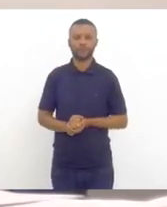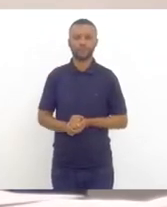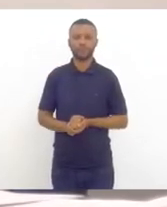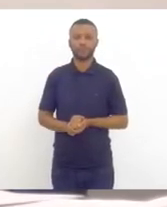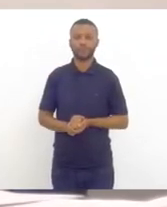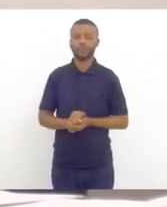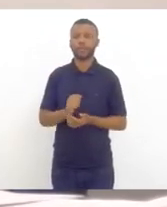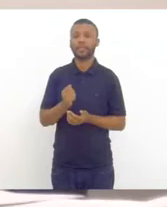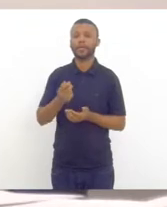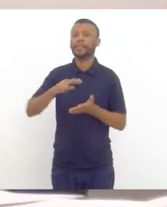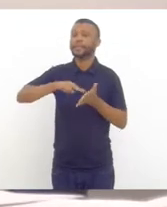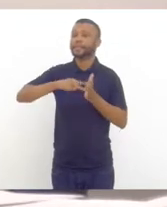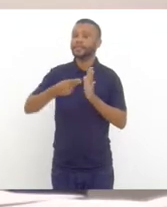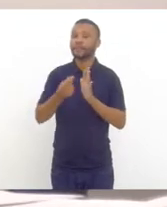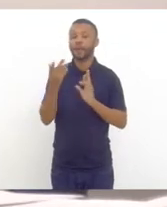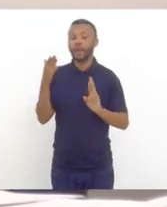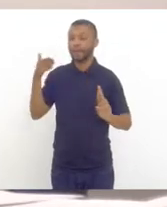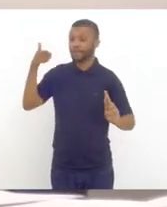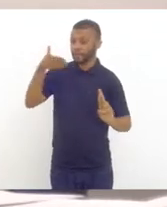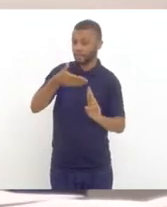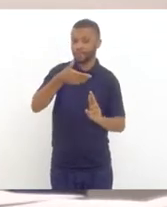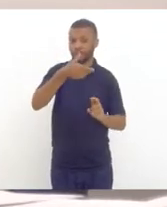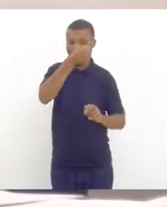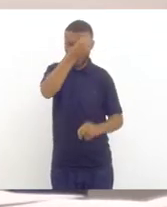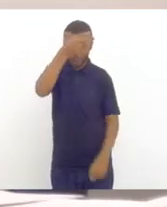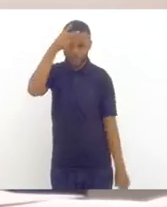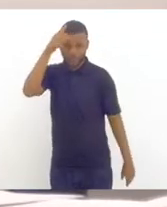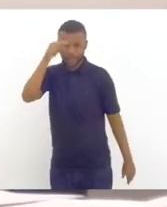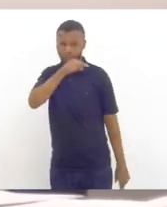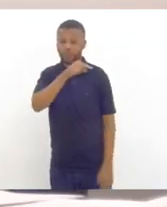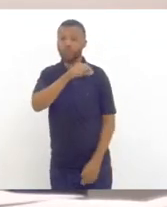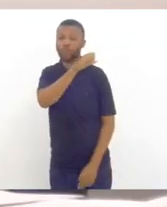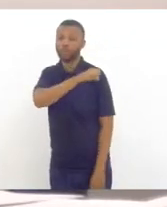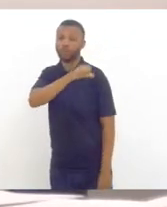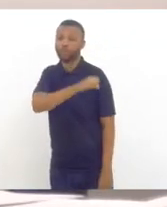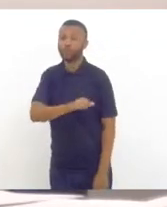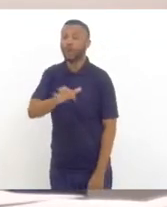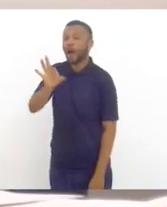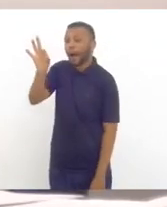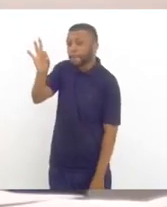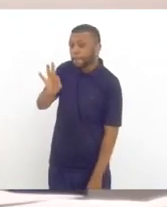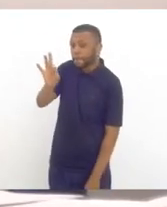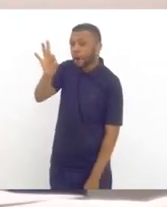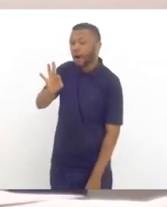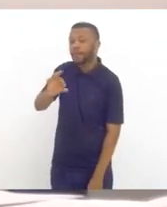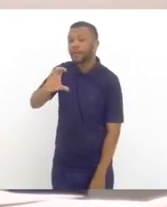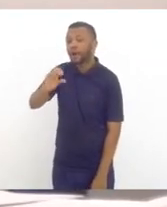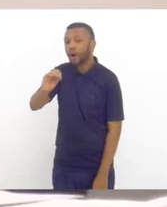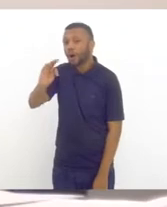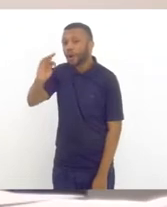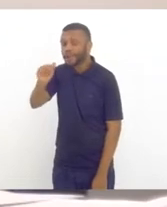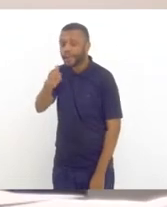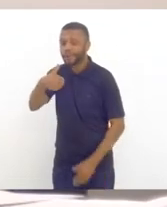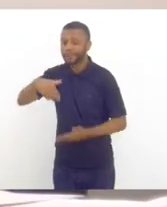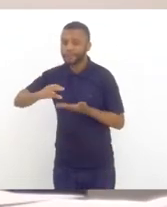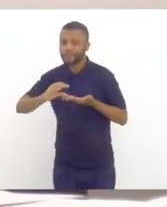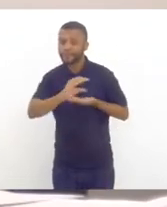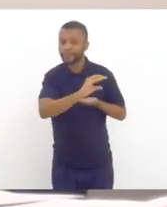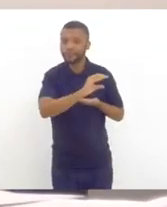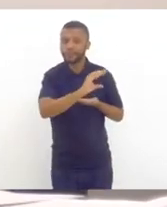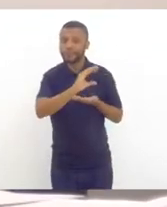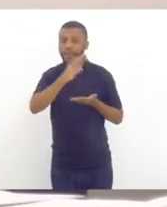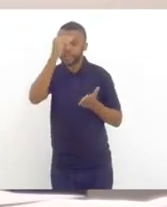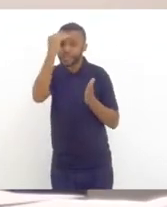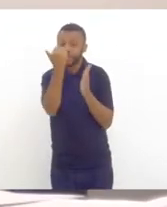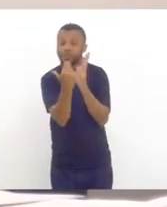atribuindo-se ao município do Rio de Janeiro a cota que lhe é devida nos termos dos critérios já